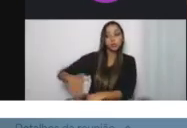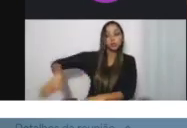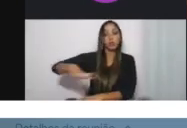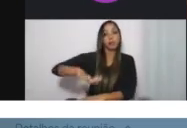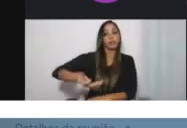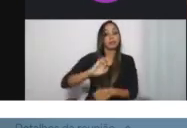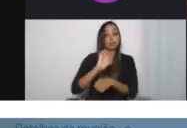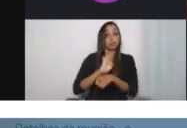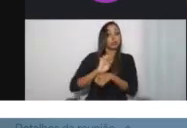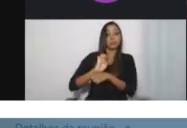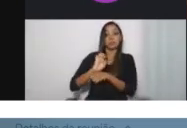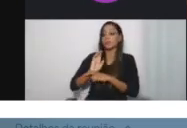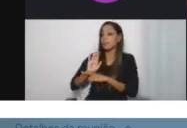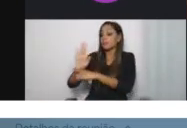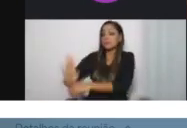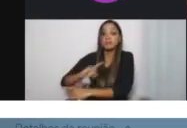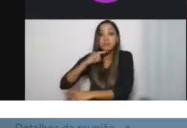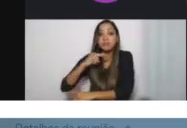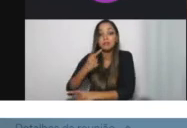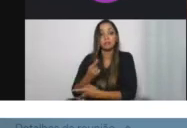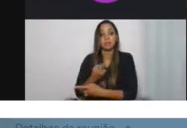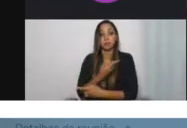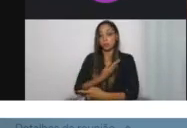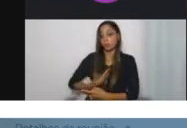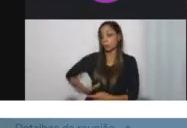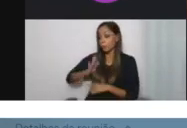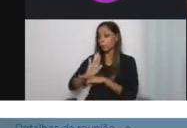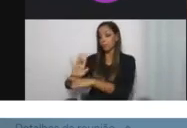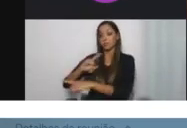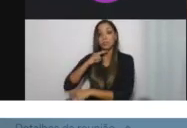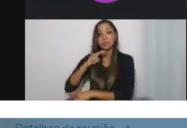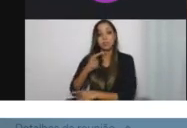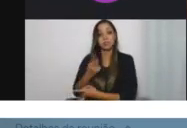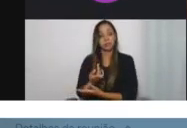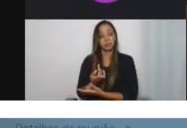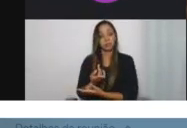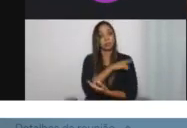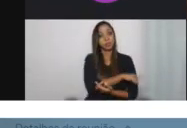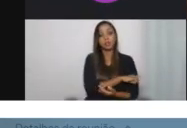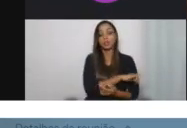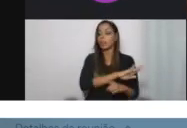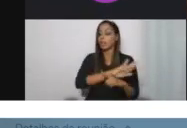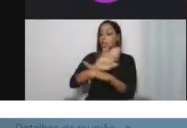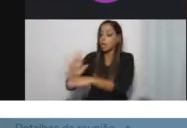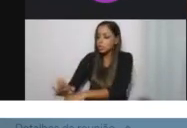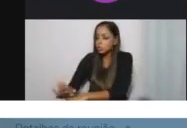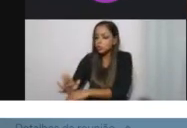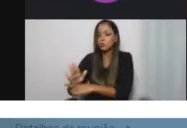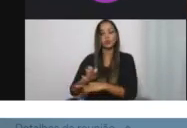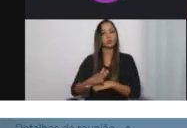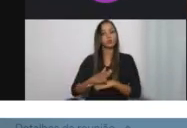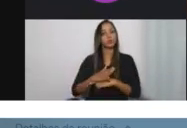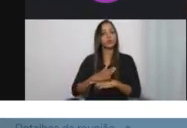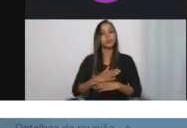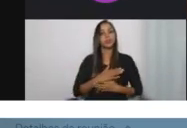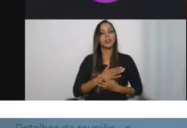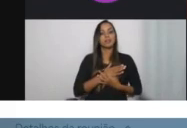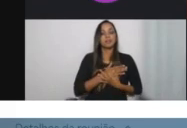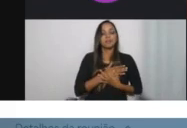levar consolo, levar acalento, levar esperança e muitas vezes levar também donativos, levar alimento e levar